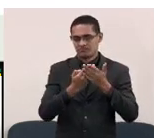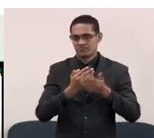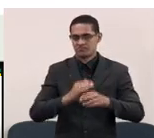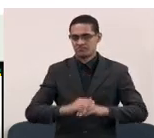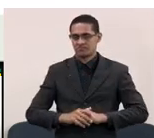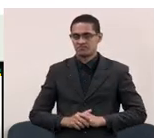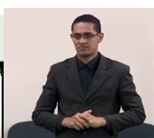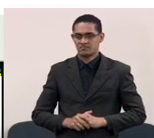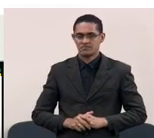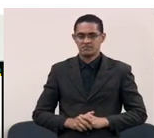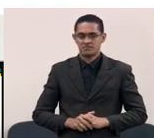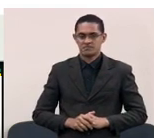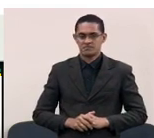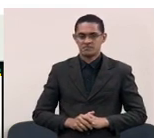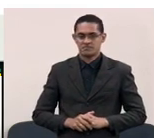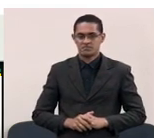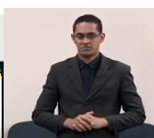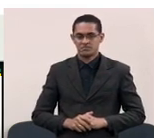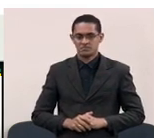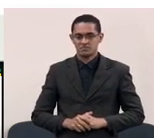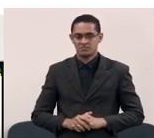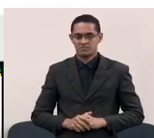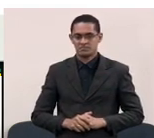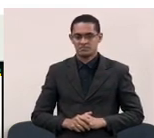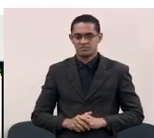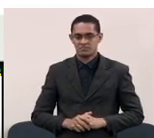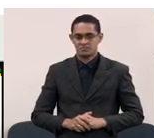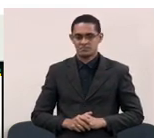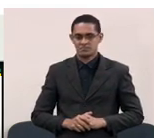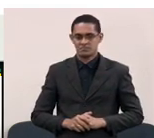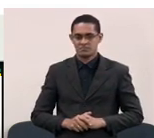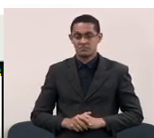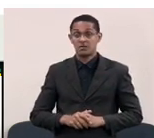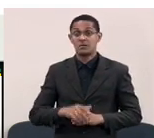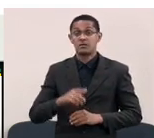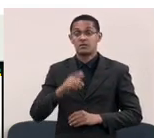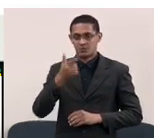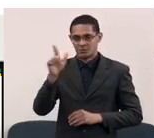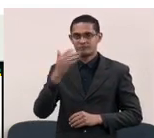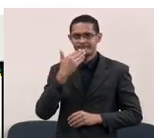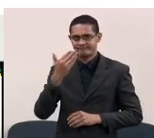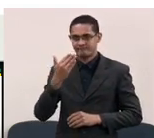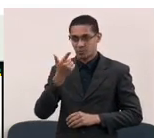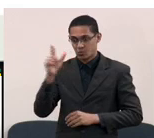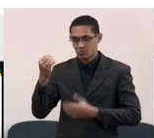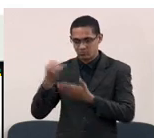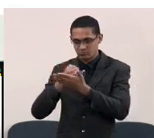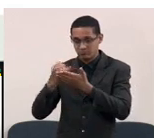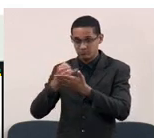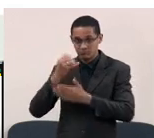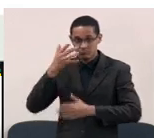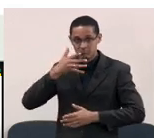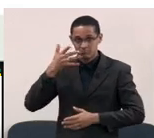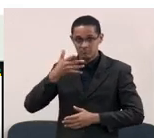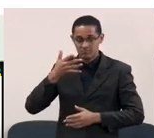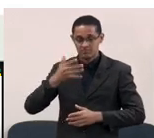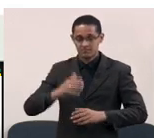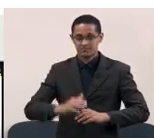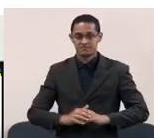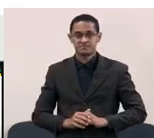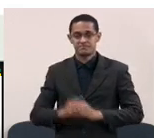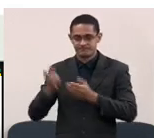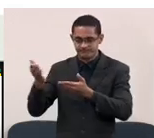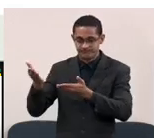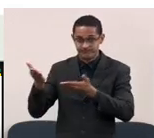Tá certo. Peço ao deputado Paulo Lemos, eu, deputado Oliveira Santos, que chame o próximo orador escrito. Próximo orador